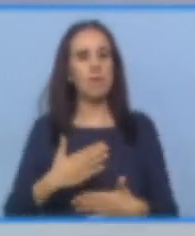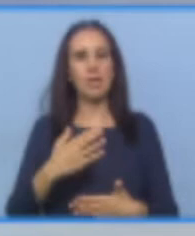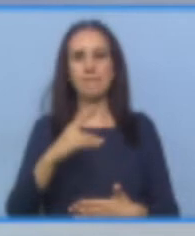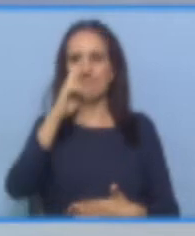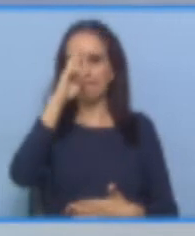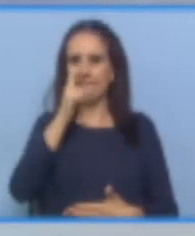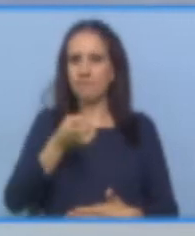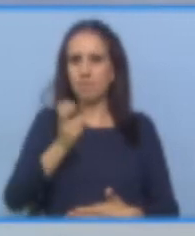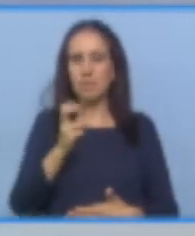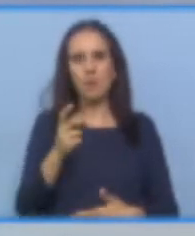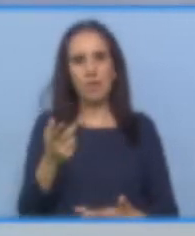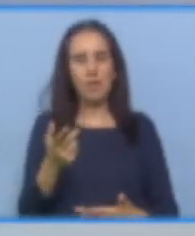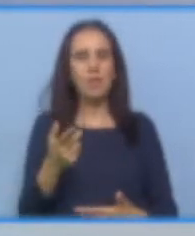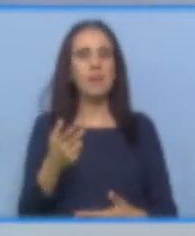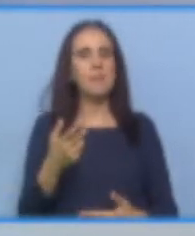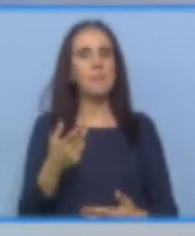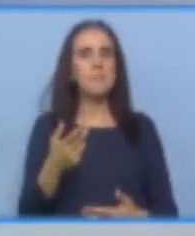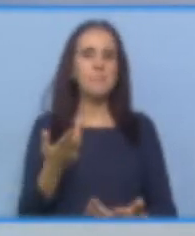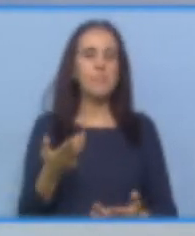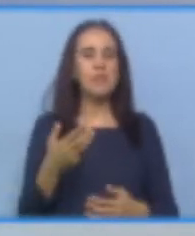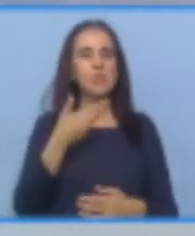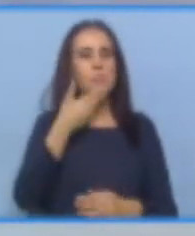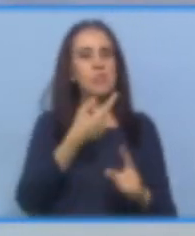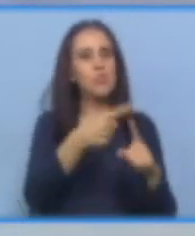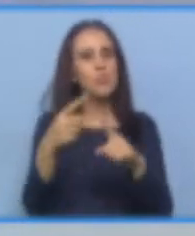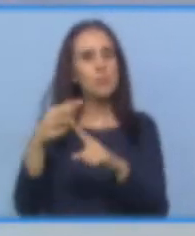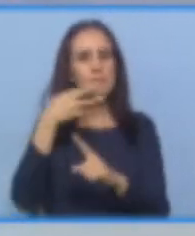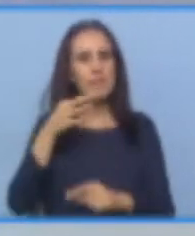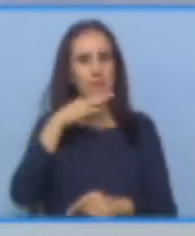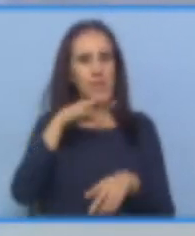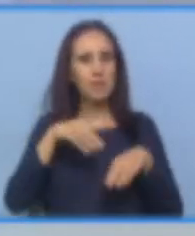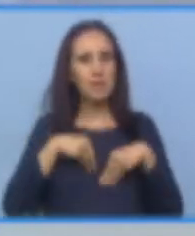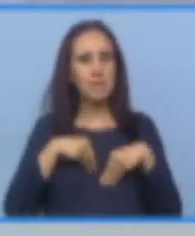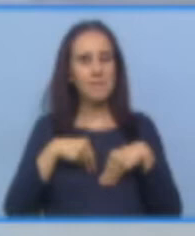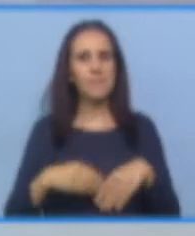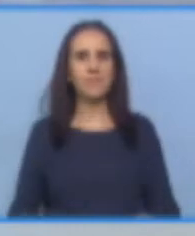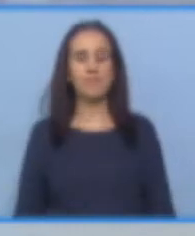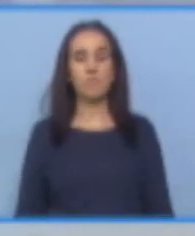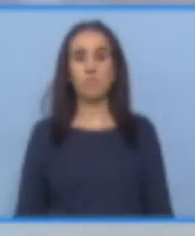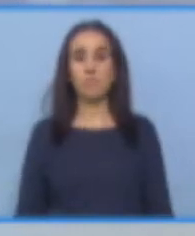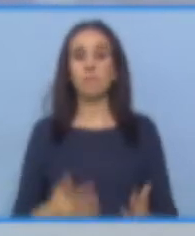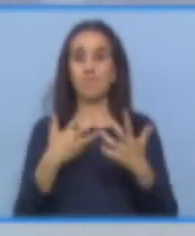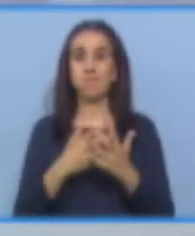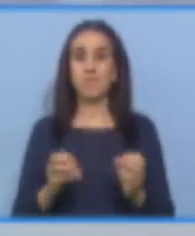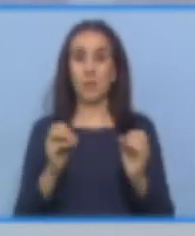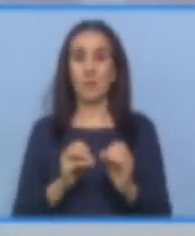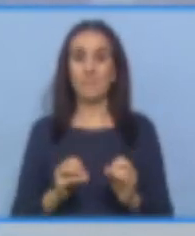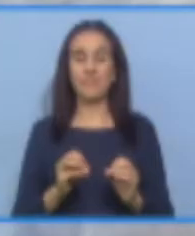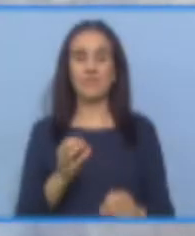determinação em acolher todas as experiências familiares. Sem dúvida, ou seja,